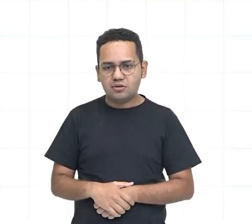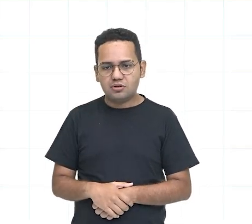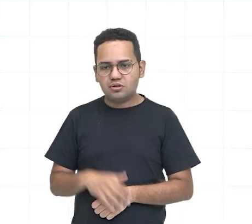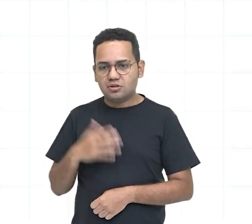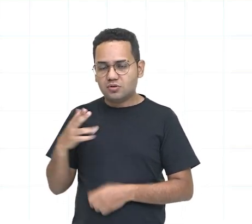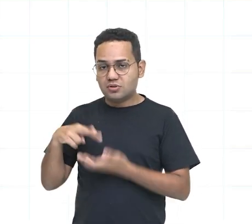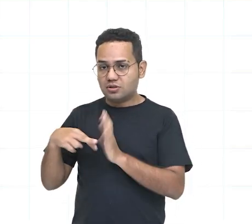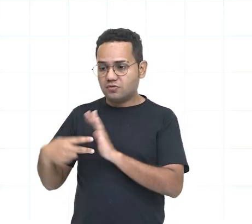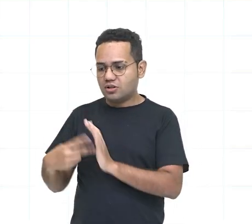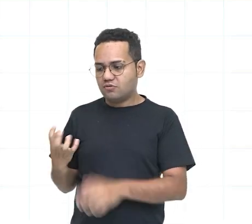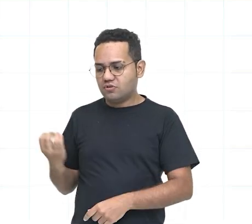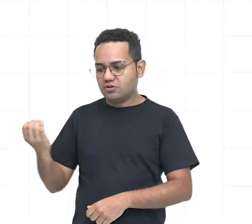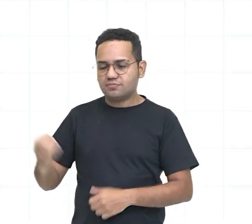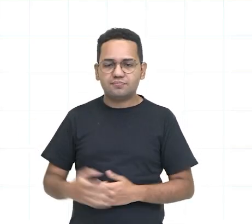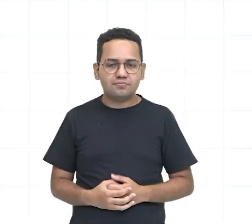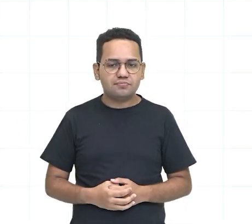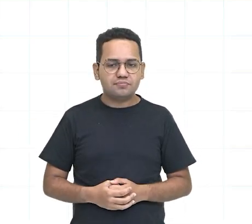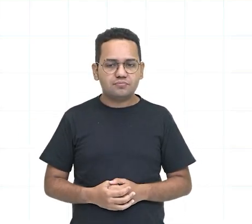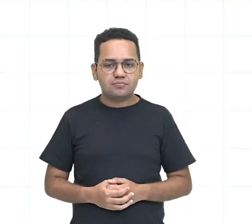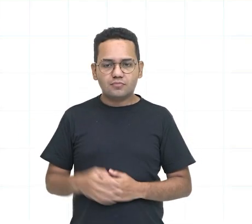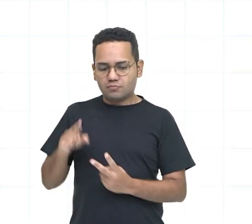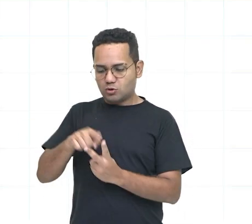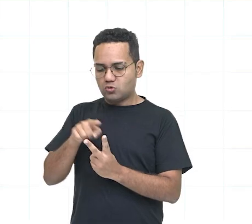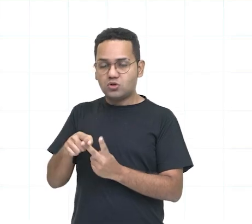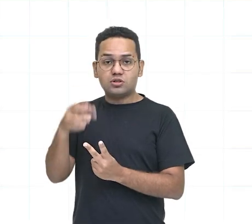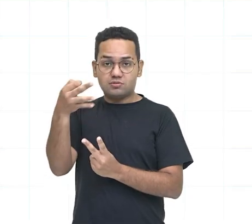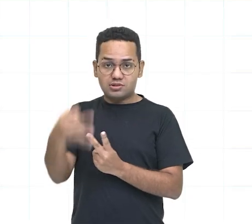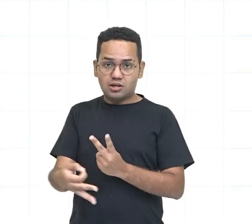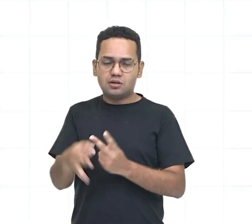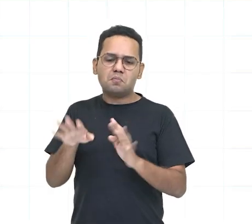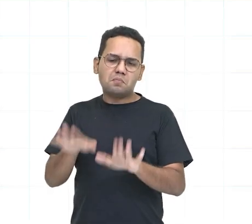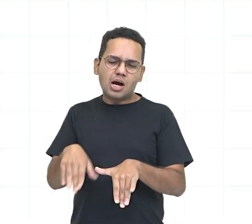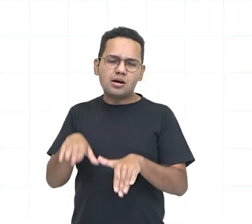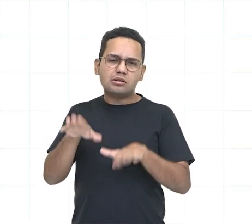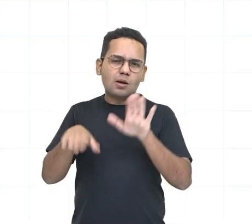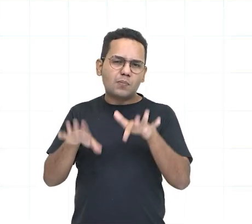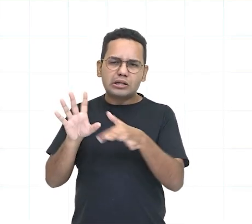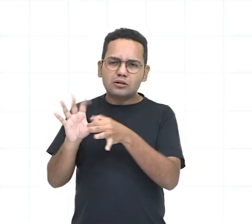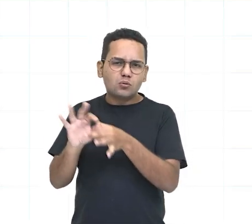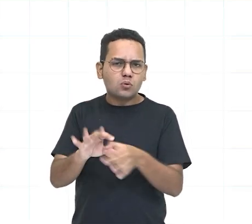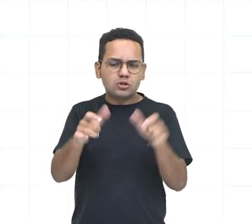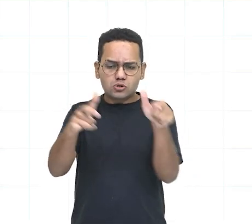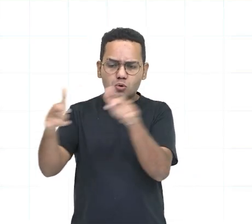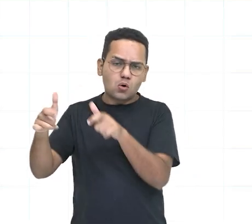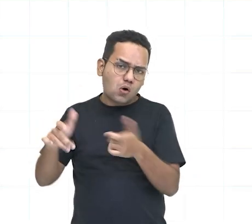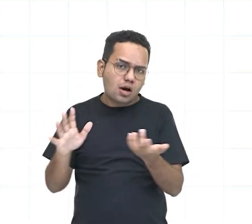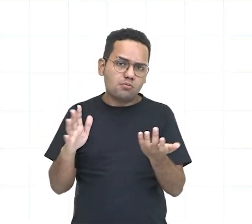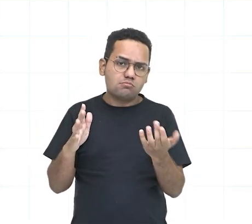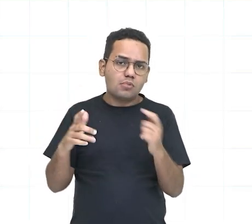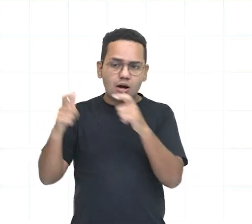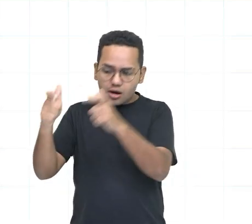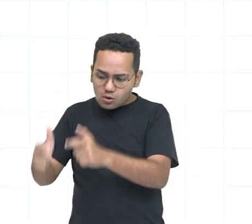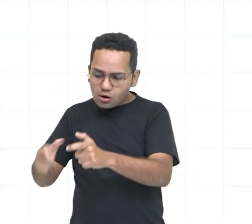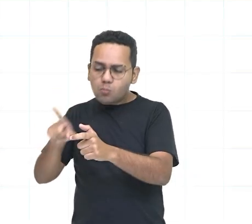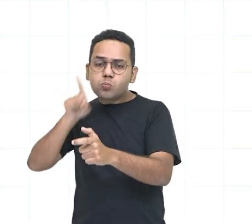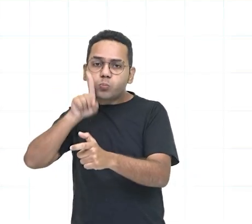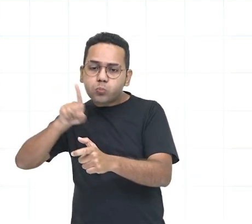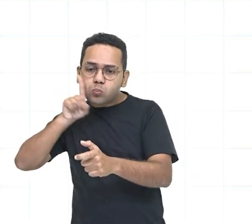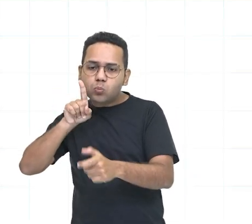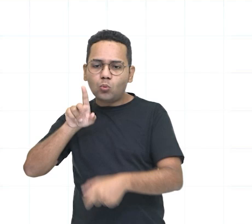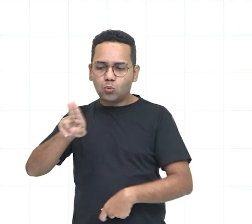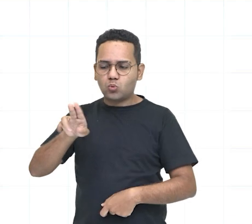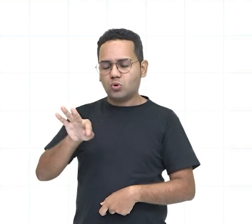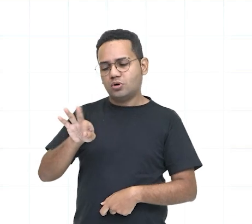essa é a diferença entre os dois, é uma questão de local, tá? Estados Unidos utiliza com L, no Reino Unido,